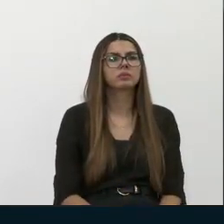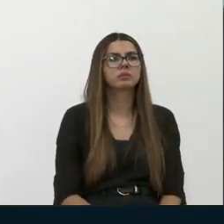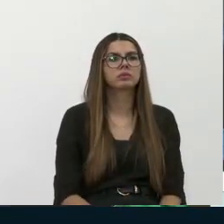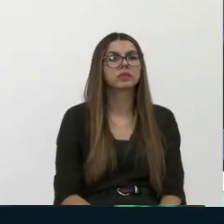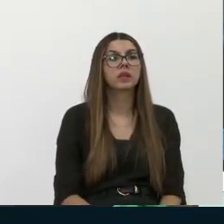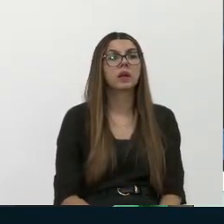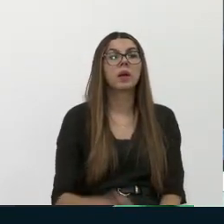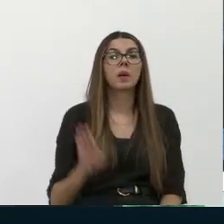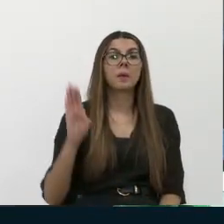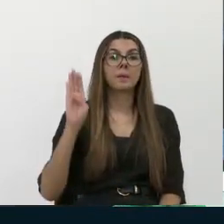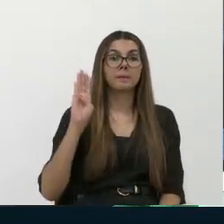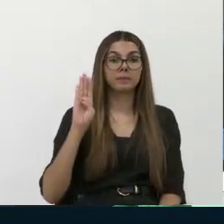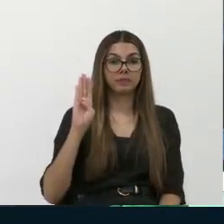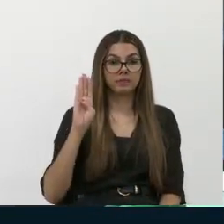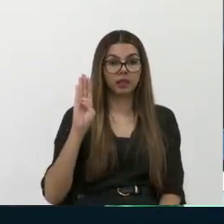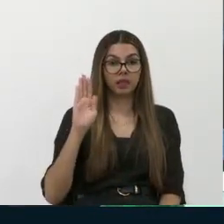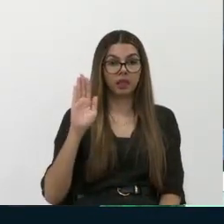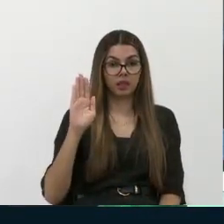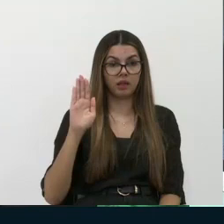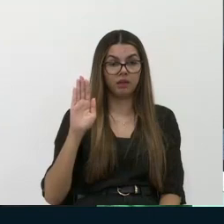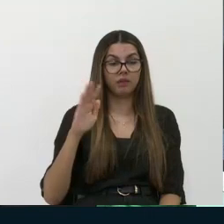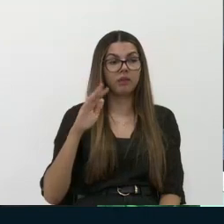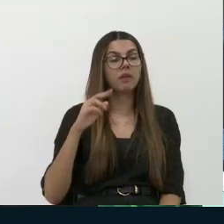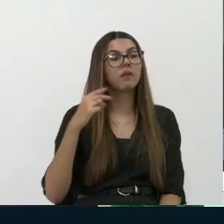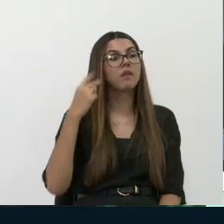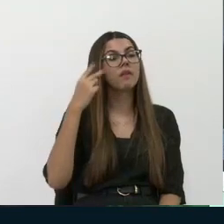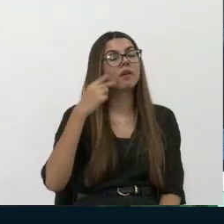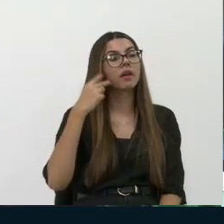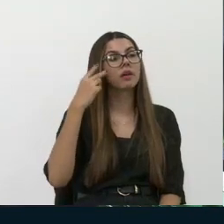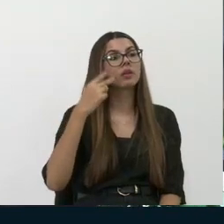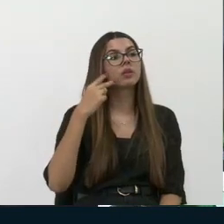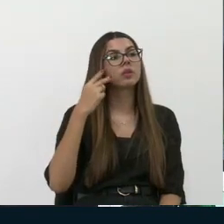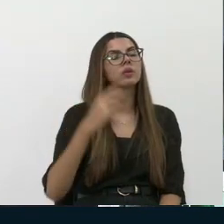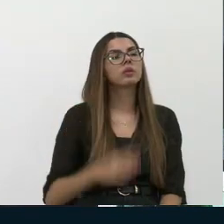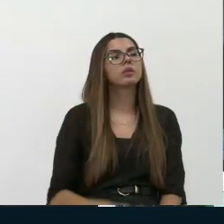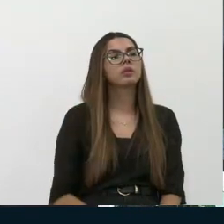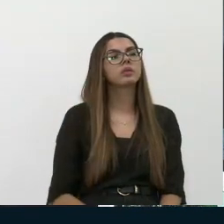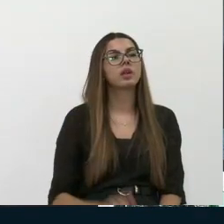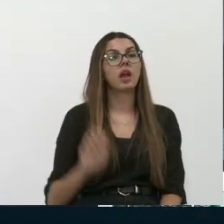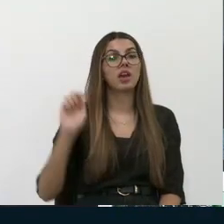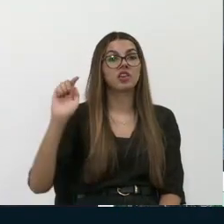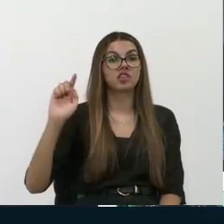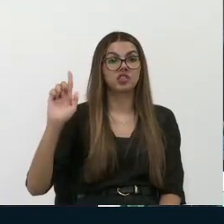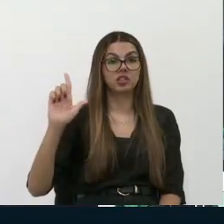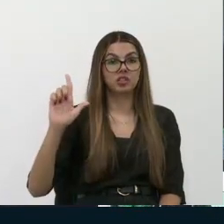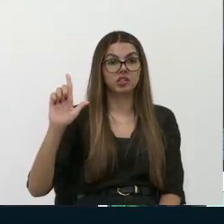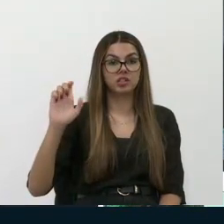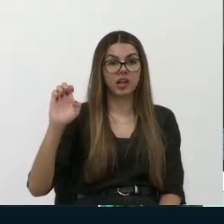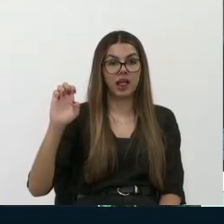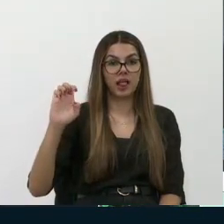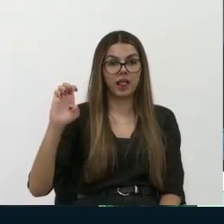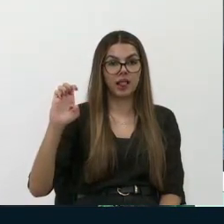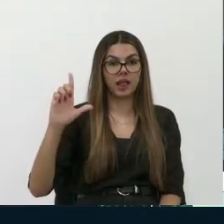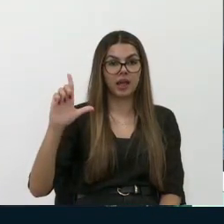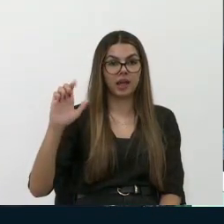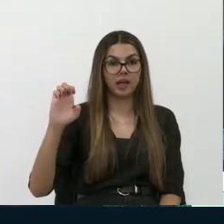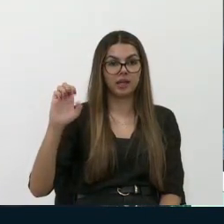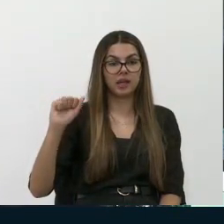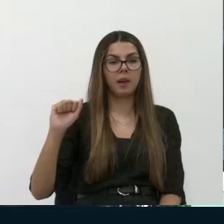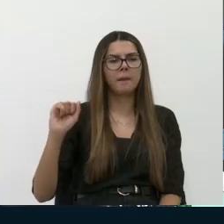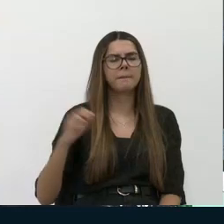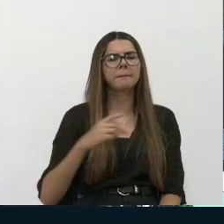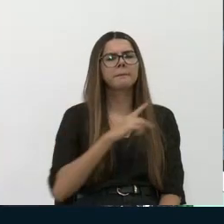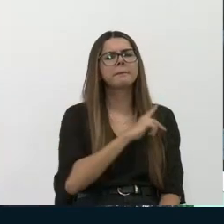a palavra, vereador. Questão de ordem, vereador. Só um minuto, vereador. Geleia, questão de ordem. Presidente,